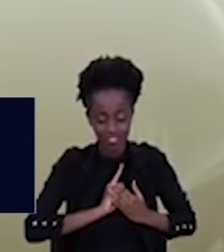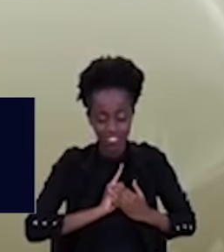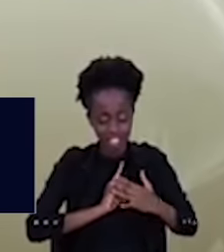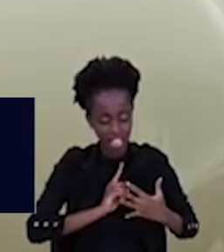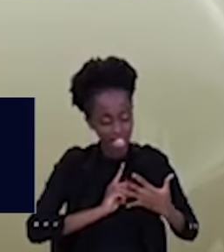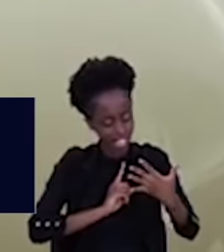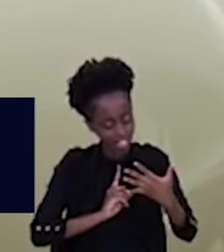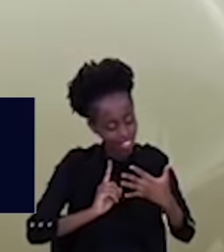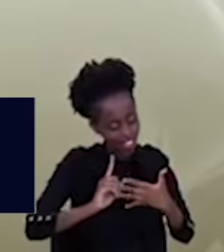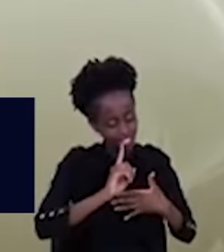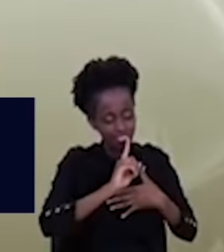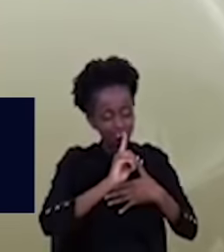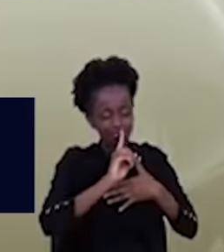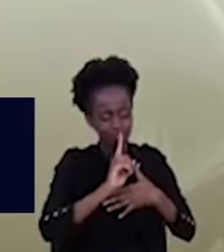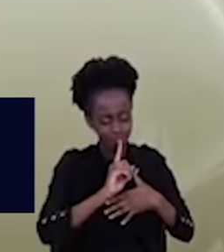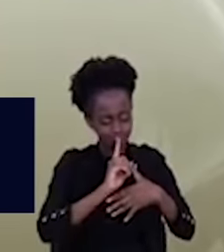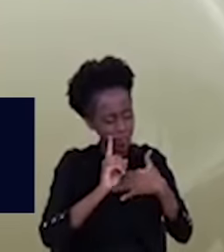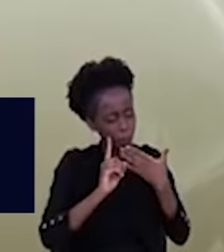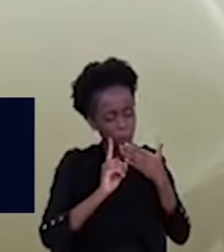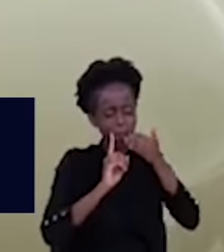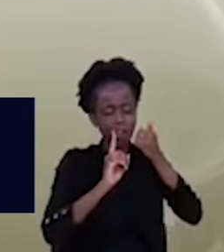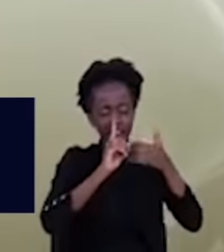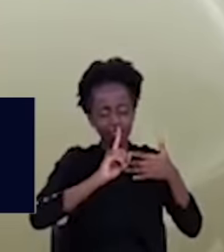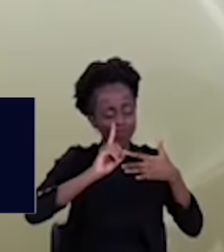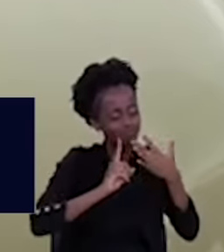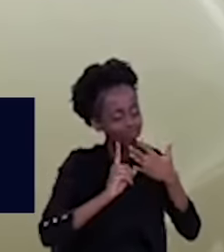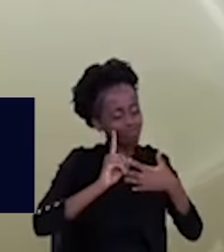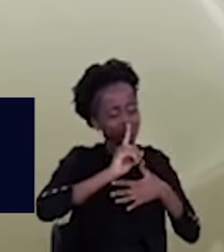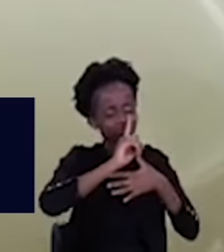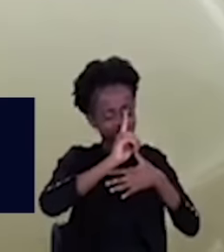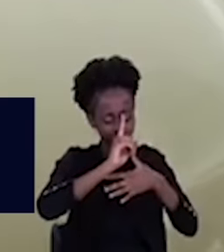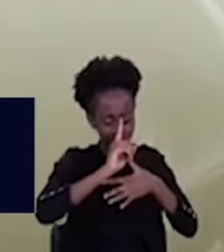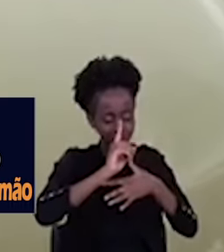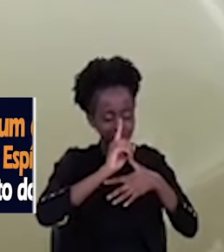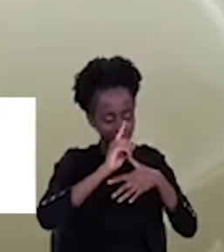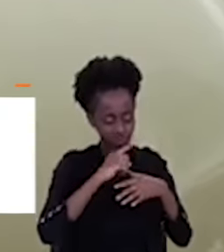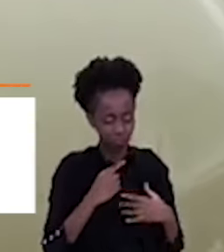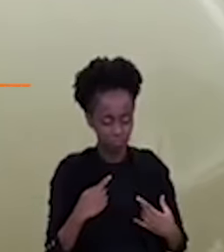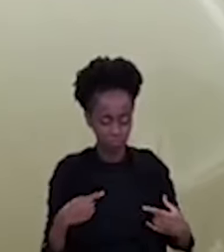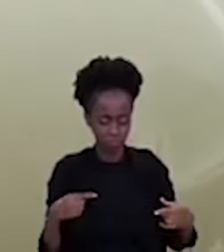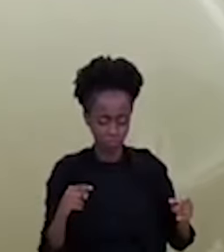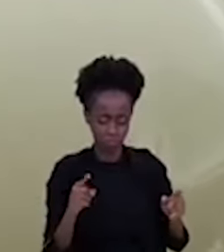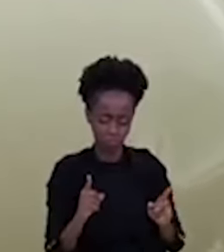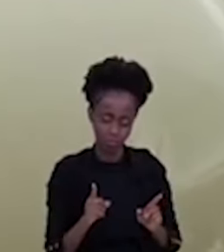deixarei. És a melhor escolha, és a melhor escolha que eu já